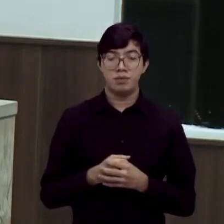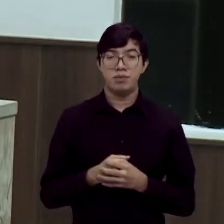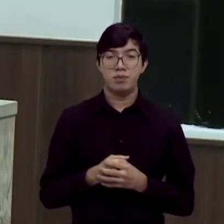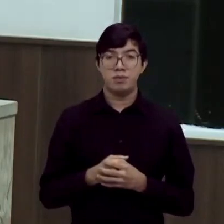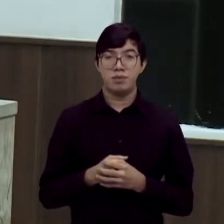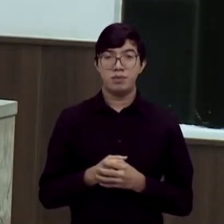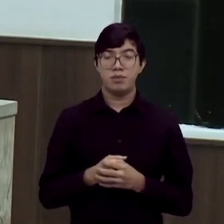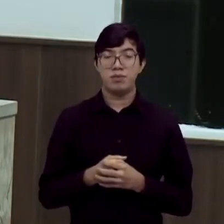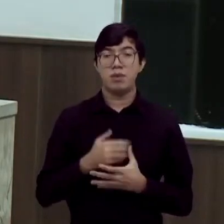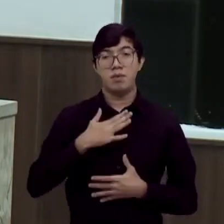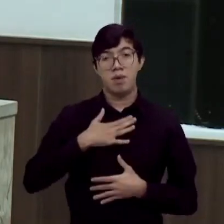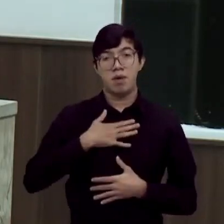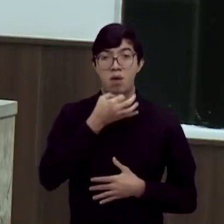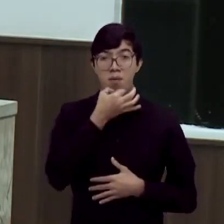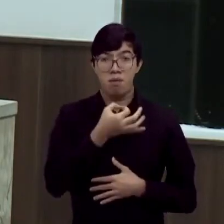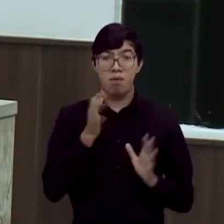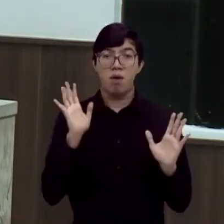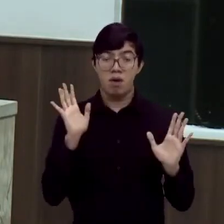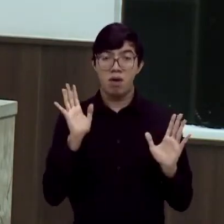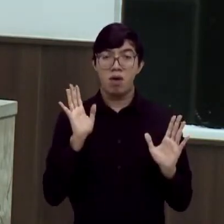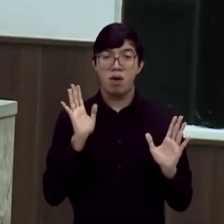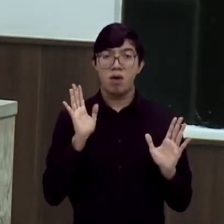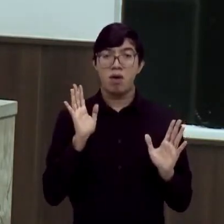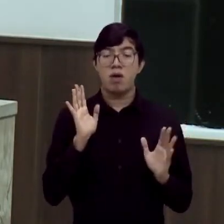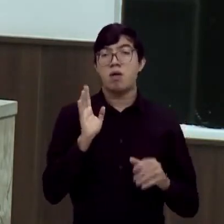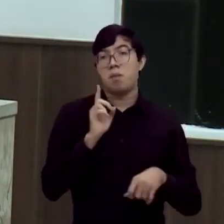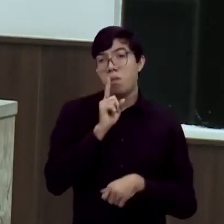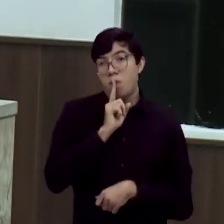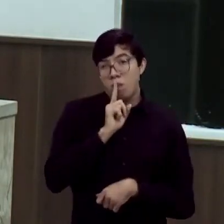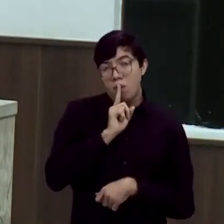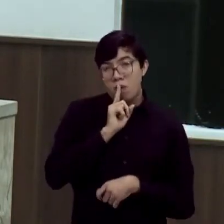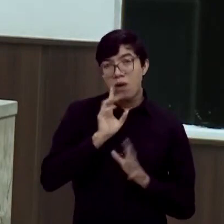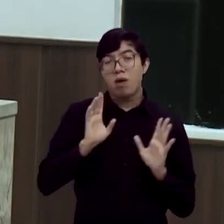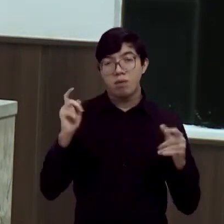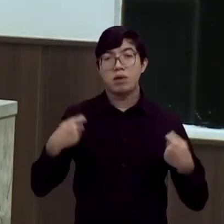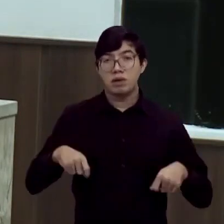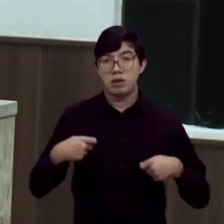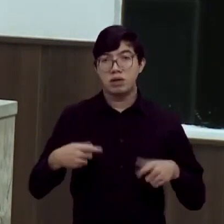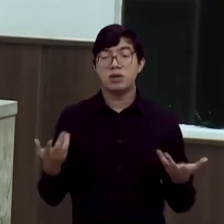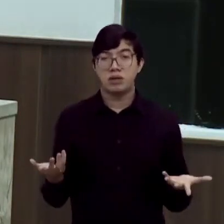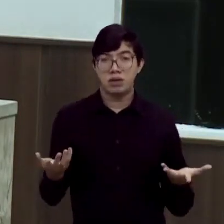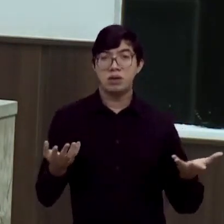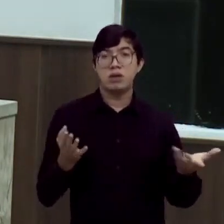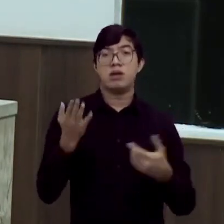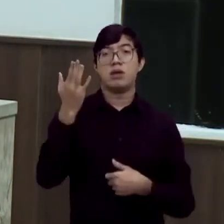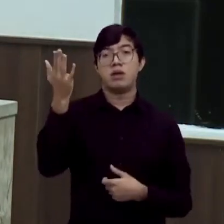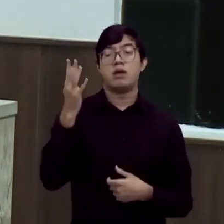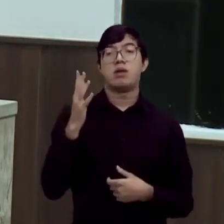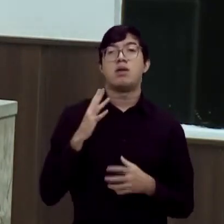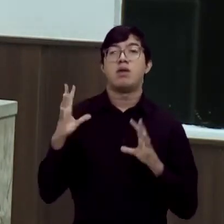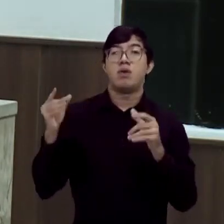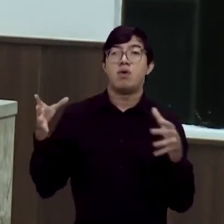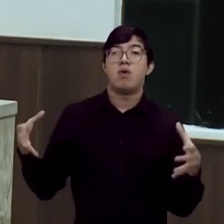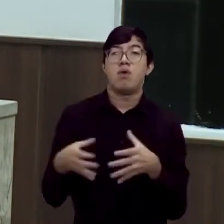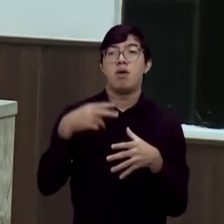na minha visão, é ficar caladinho, amigo. Como é que você vai cobrar do Sarto? Quem do PDT está apoiando o Sarto? Eu levanto a mão,